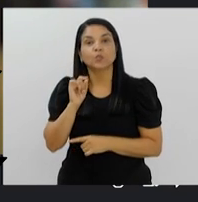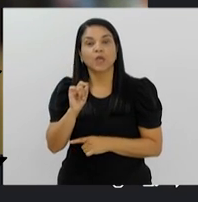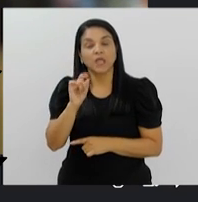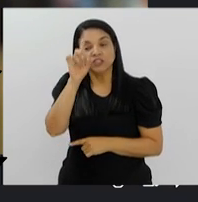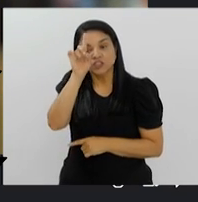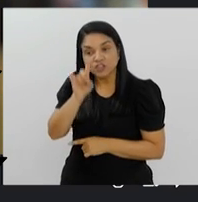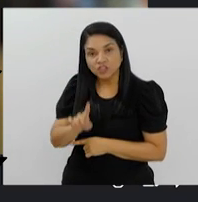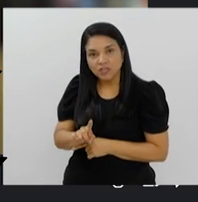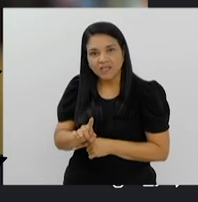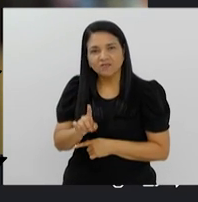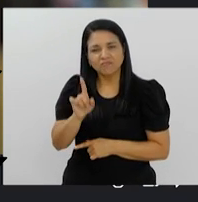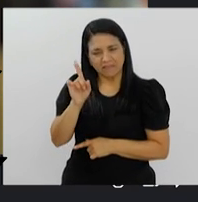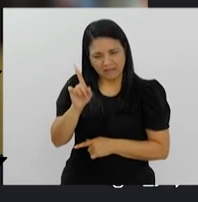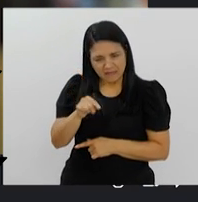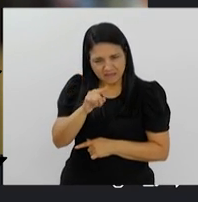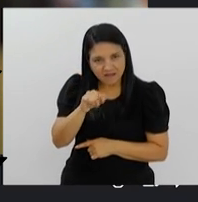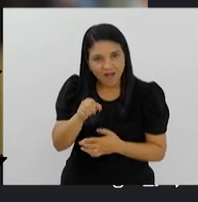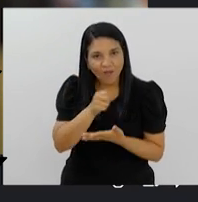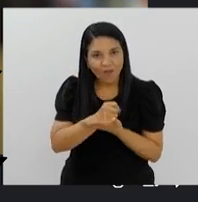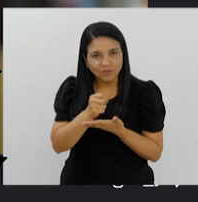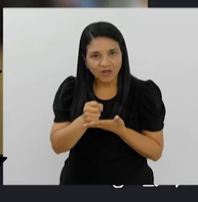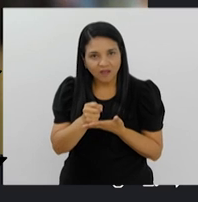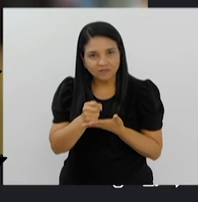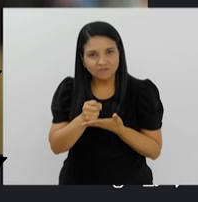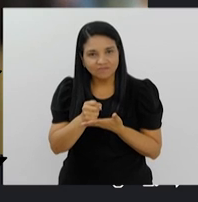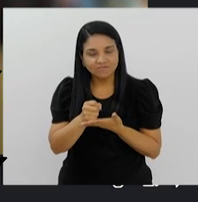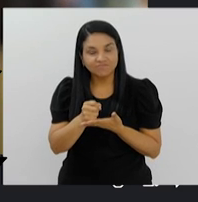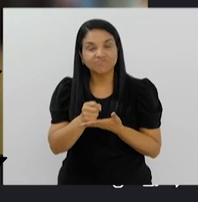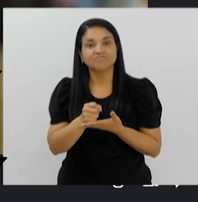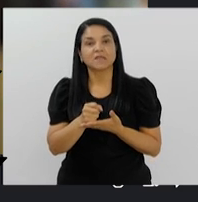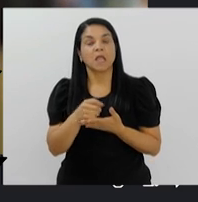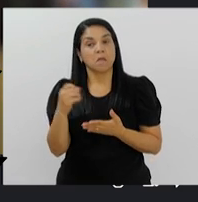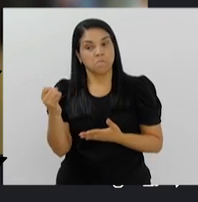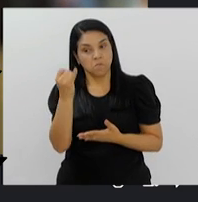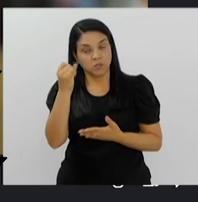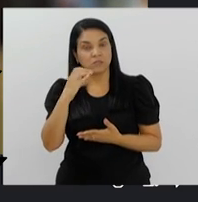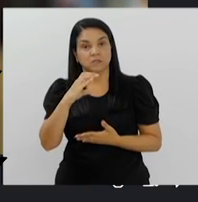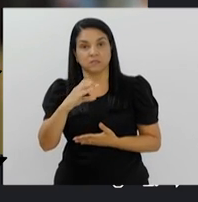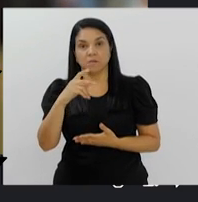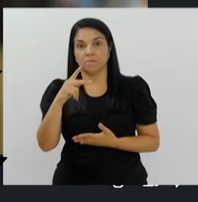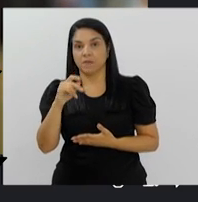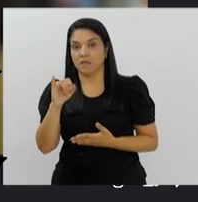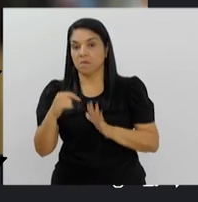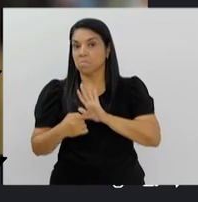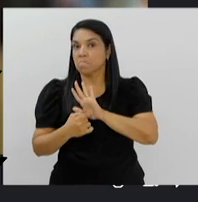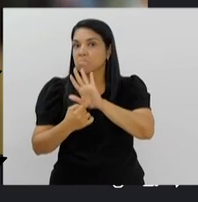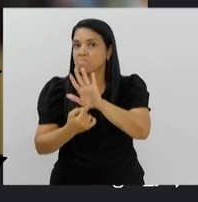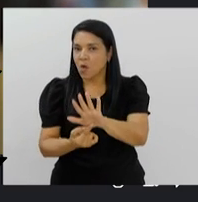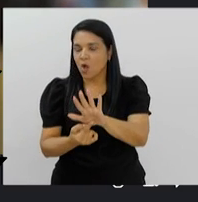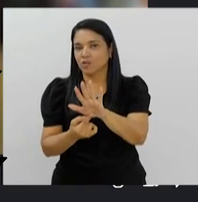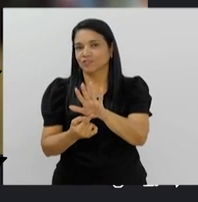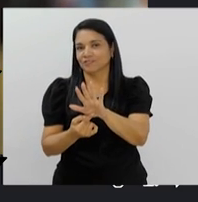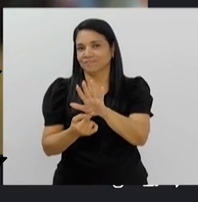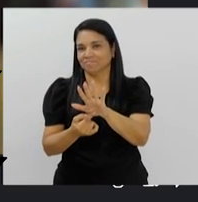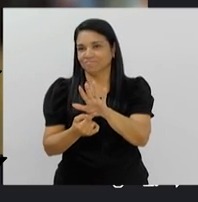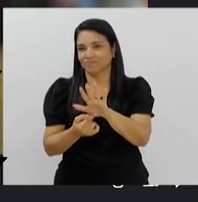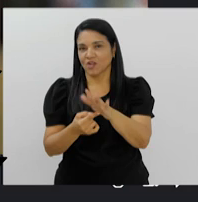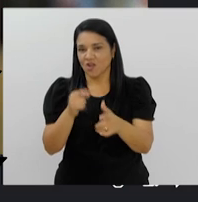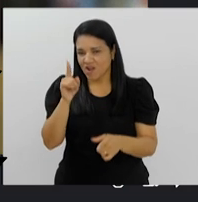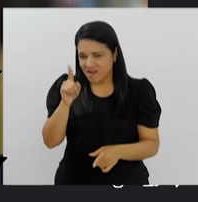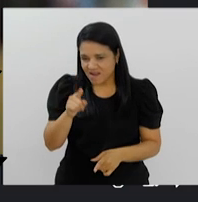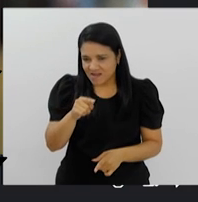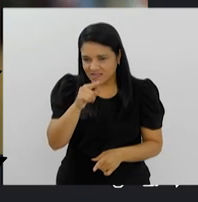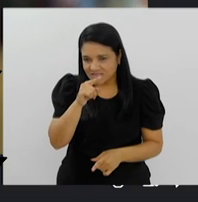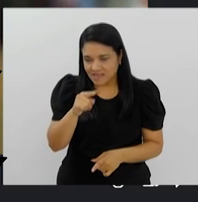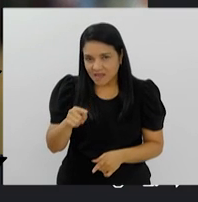direito de cancelar contratos é importante que a CPI evidencie esse fato elas não entendem o cancelamento como um Desvio de